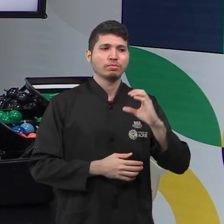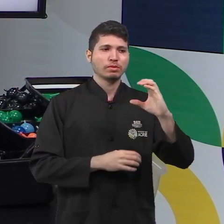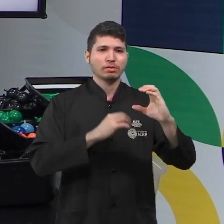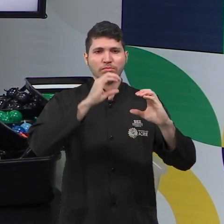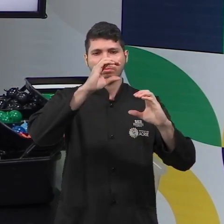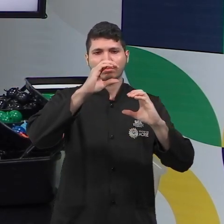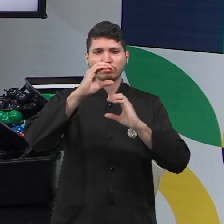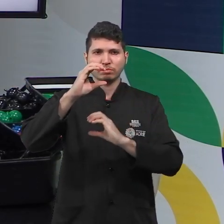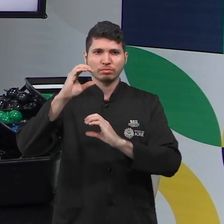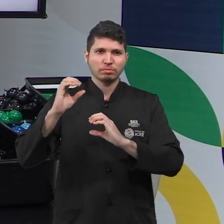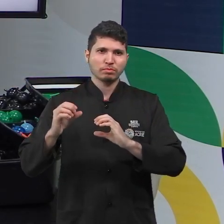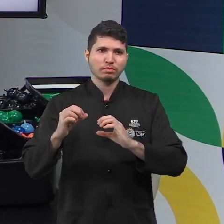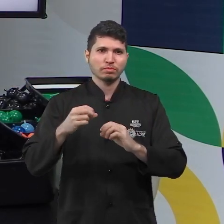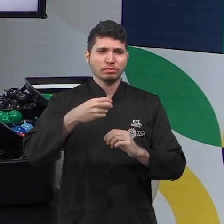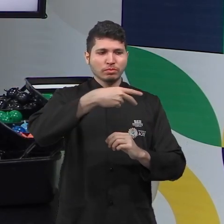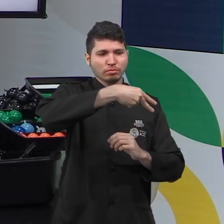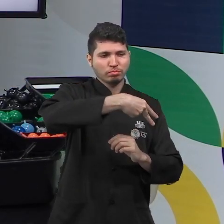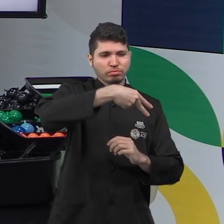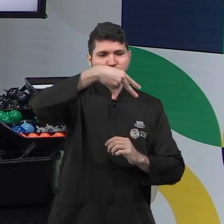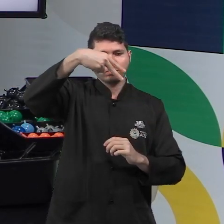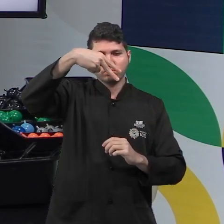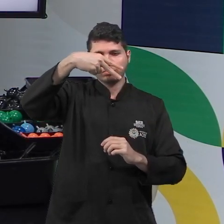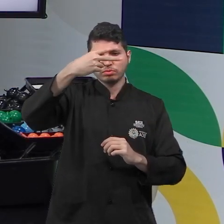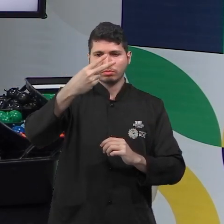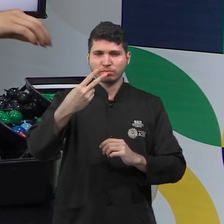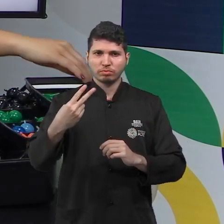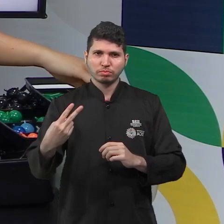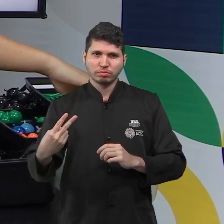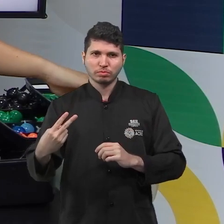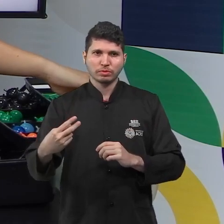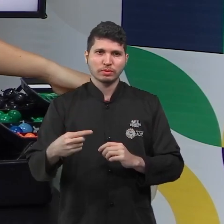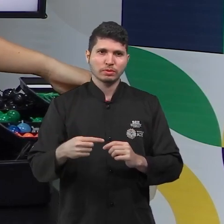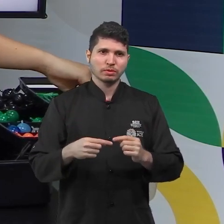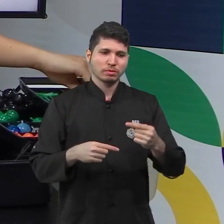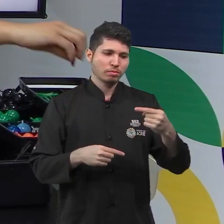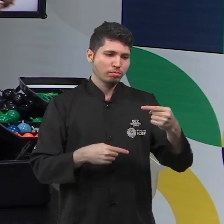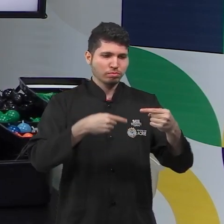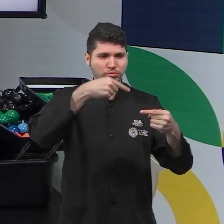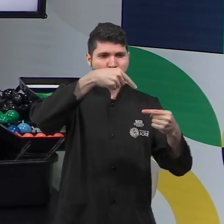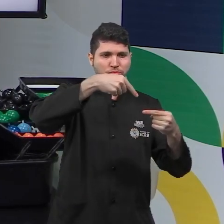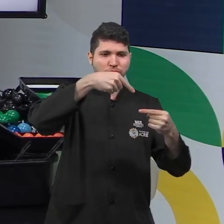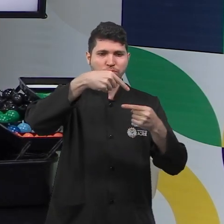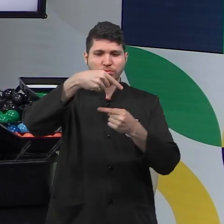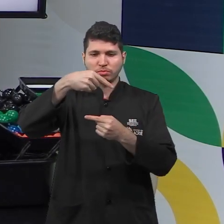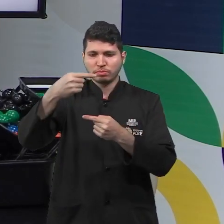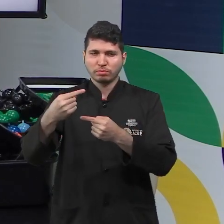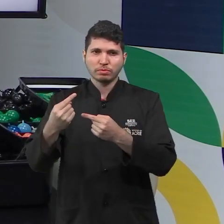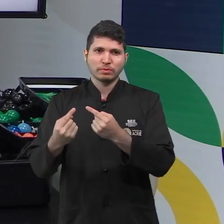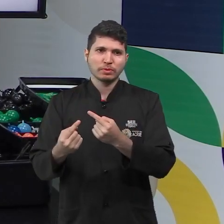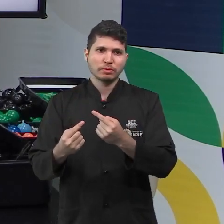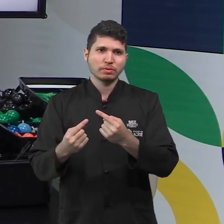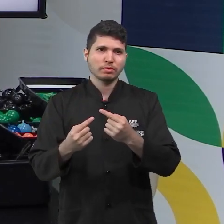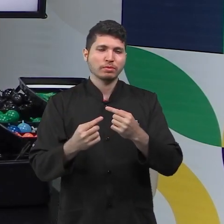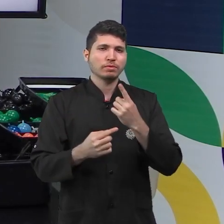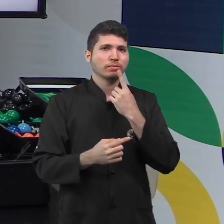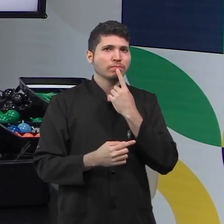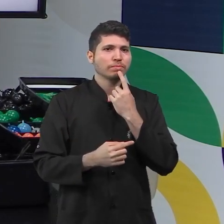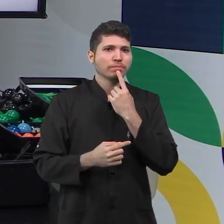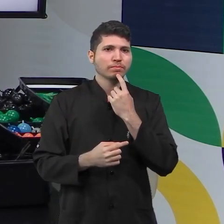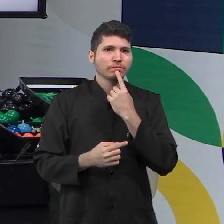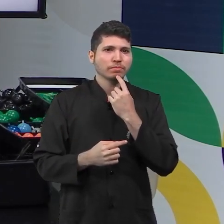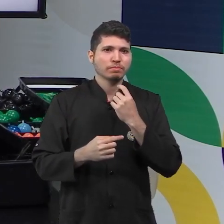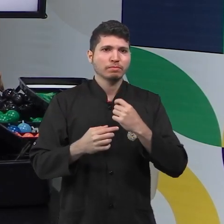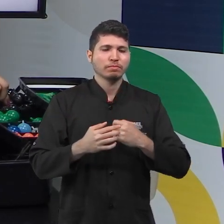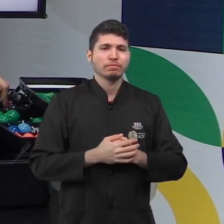uma dupla ligação. Então, cada um desses canudinhos, né, ele representa uma ligação. Então, aqui a gente vai ter uma